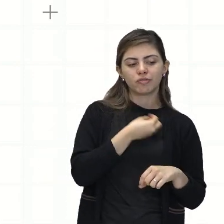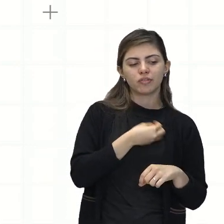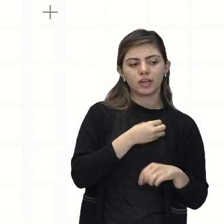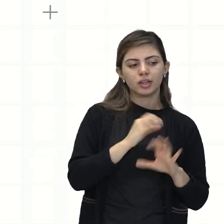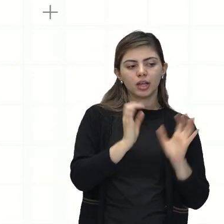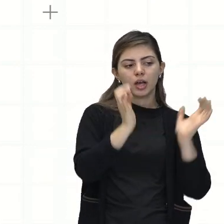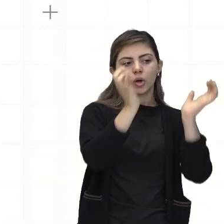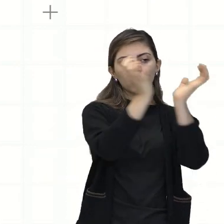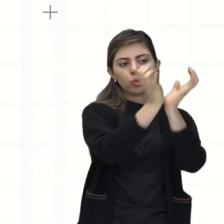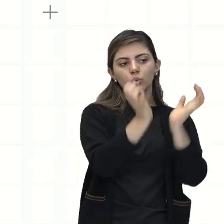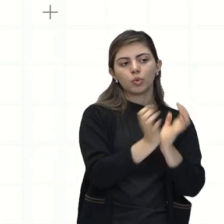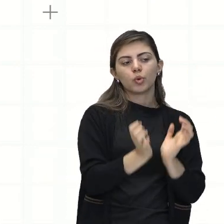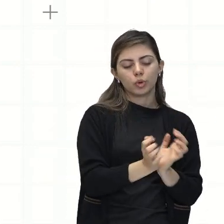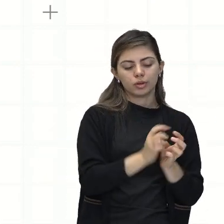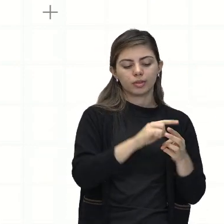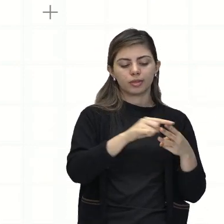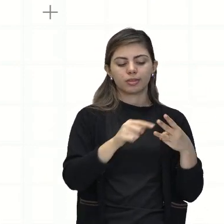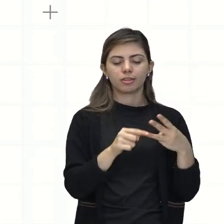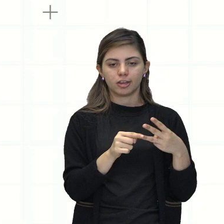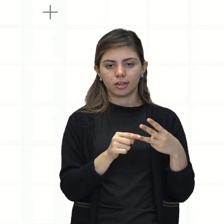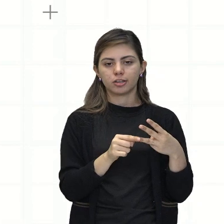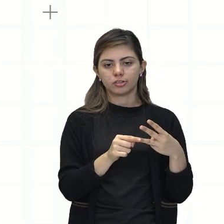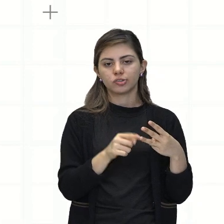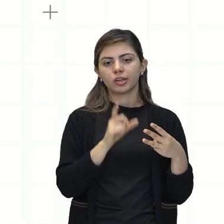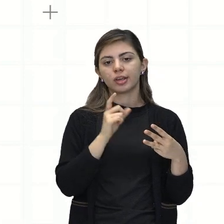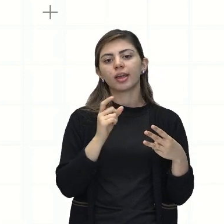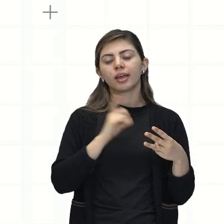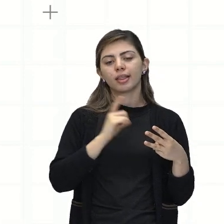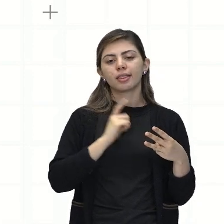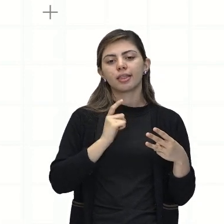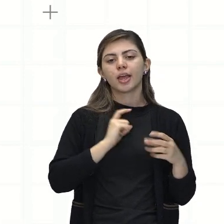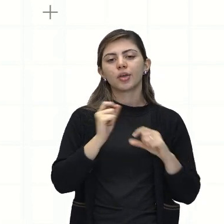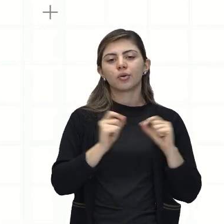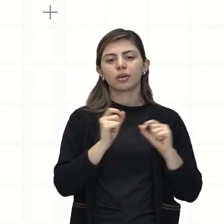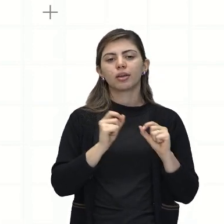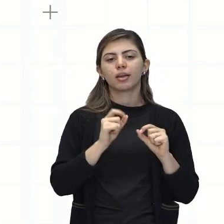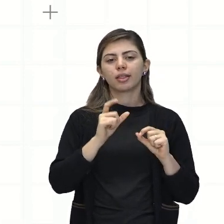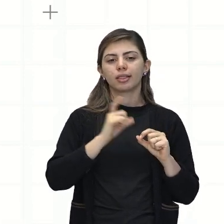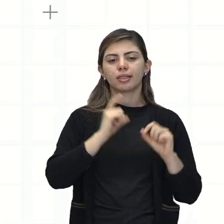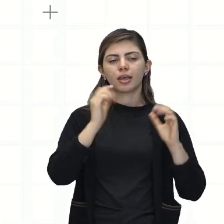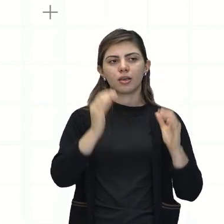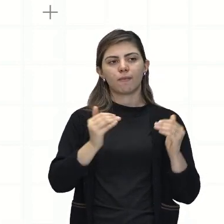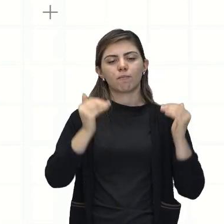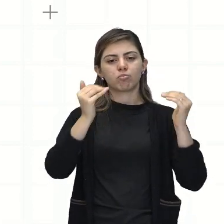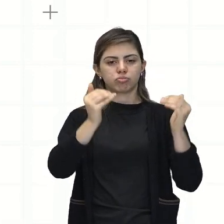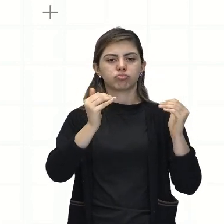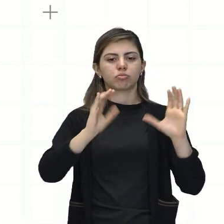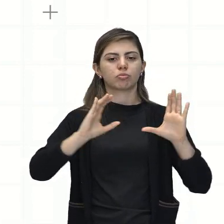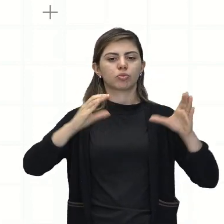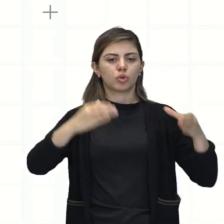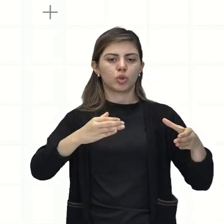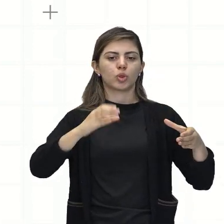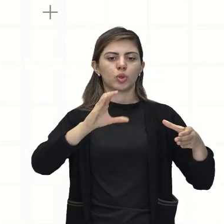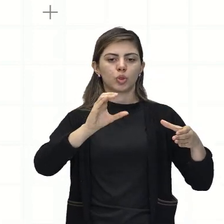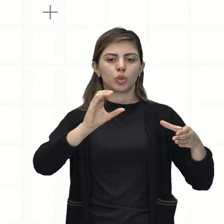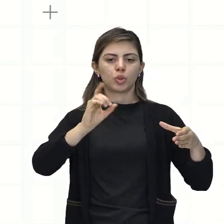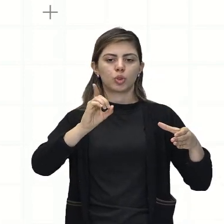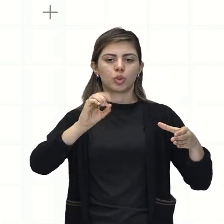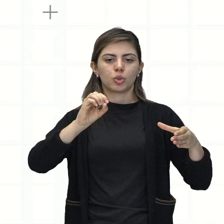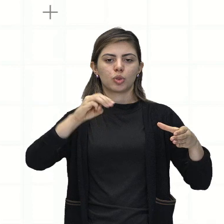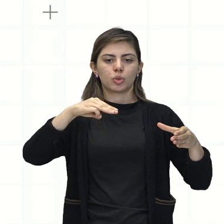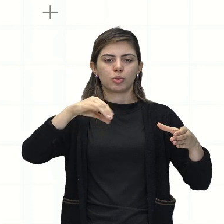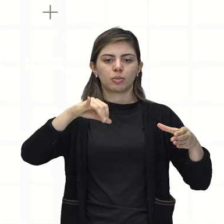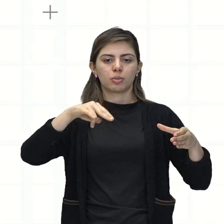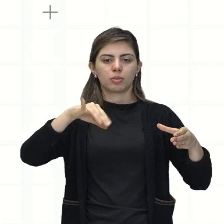3 grupos, os quais chamou de domínios, uma categoria acima do reino. Então, aí ele já apresenta, a